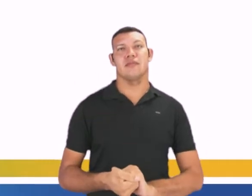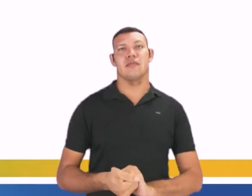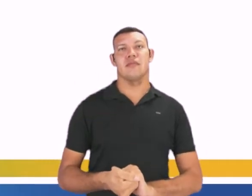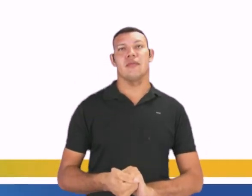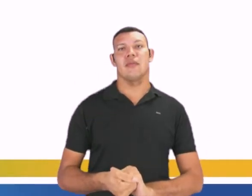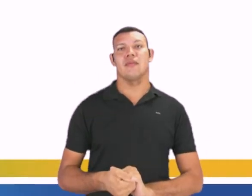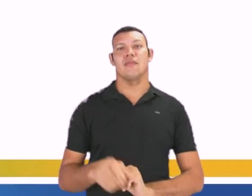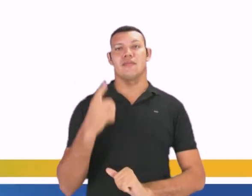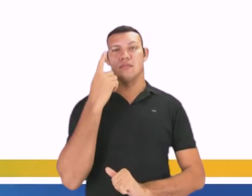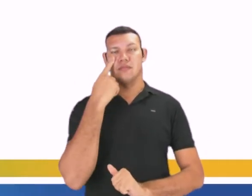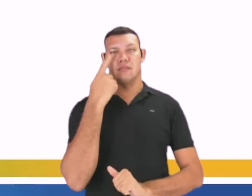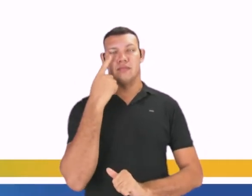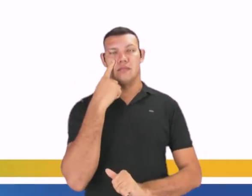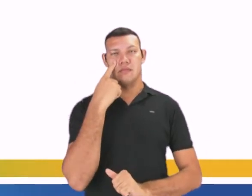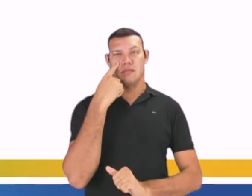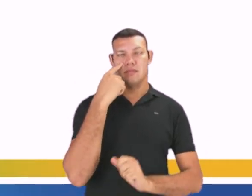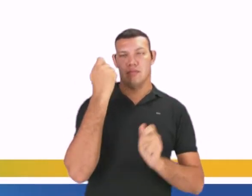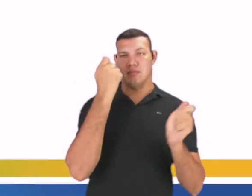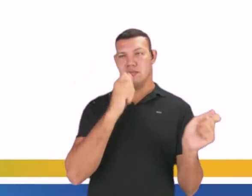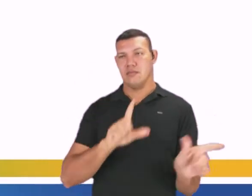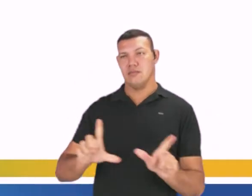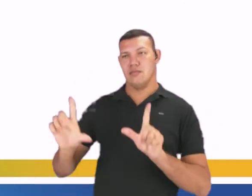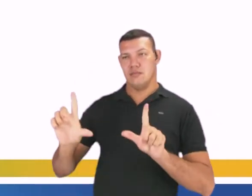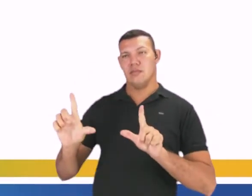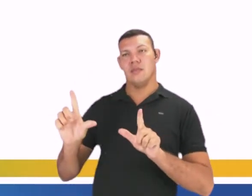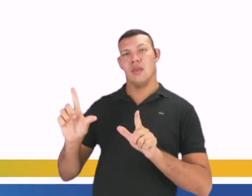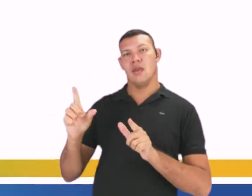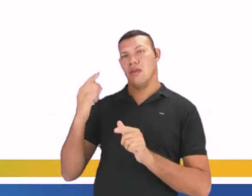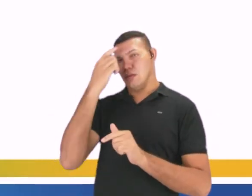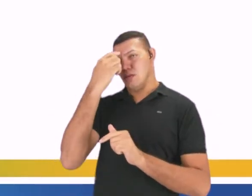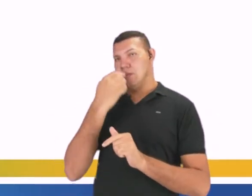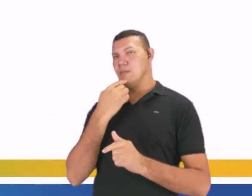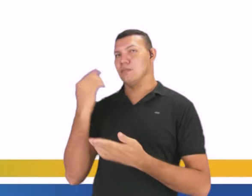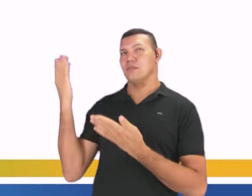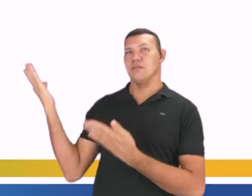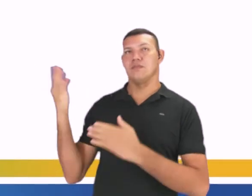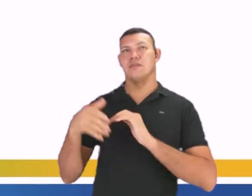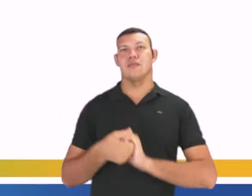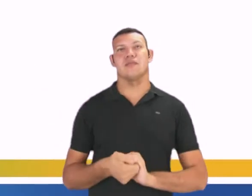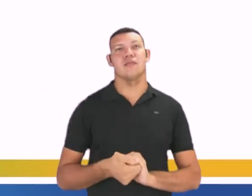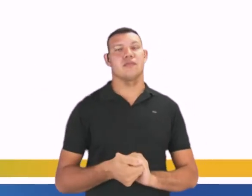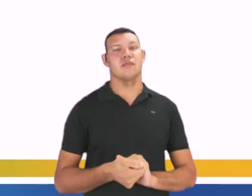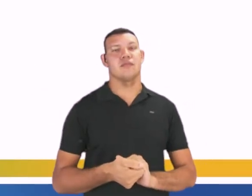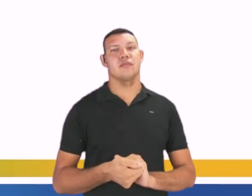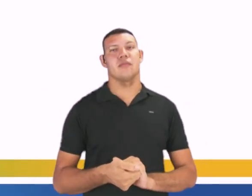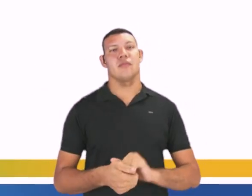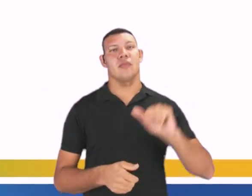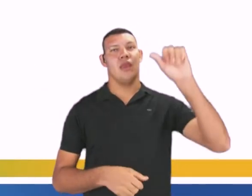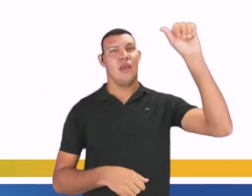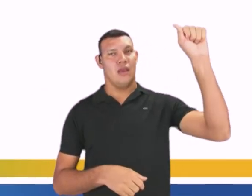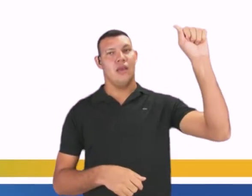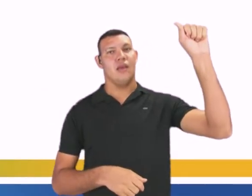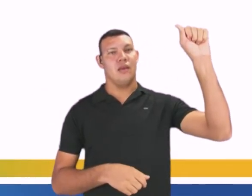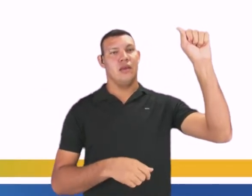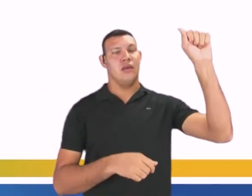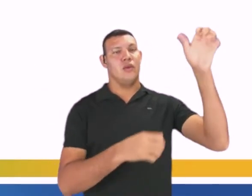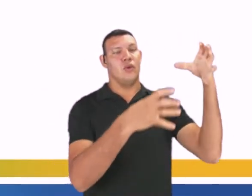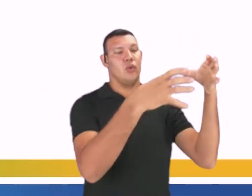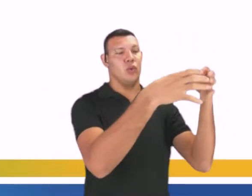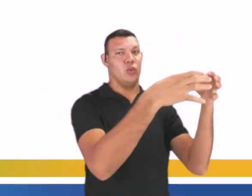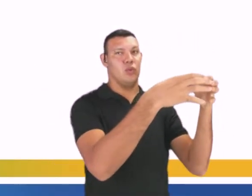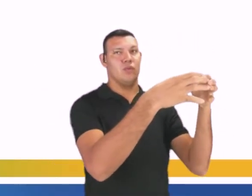Então, nós percebemos aí que nós vamos ter, para cada elemento do conjunto A, né, um